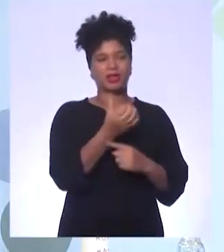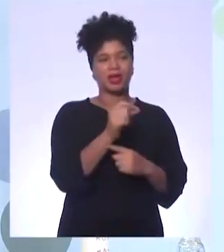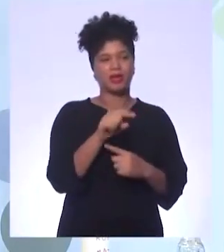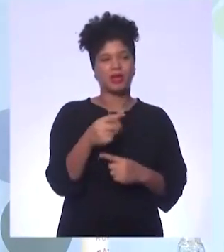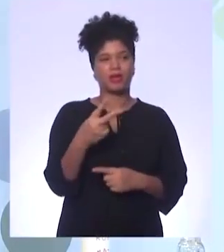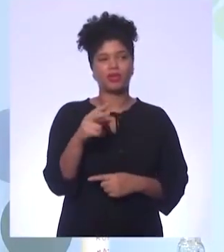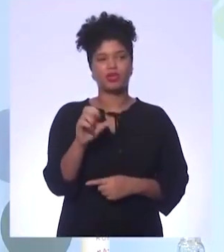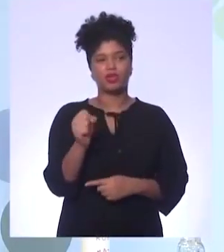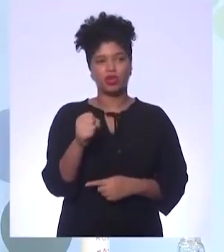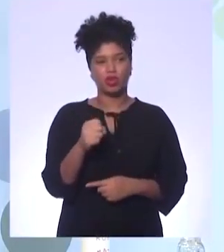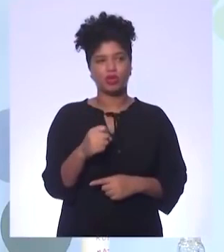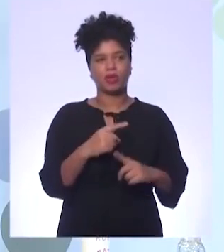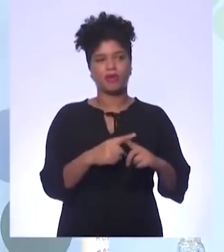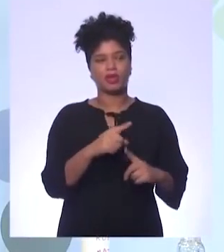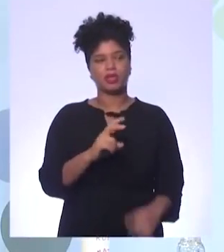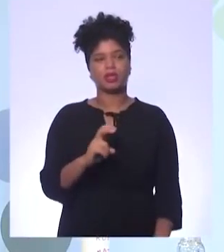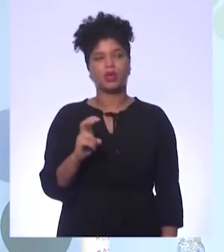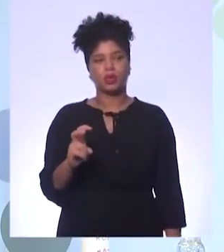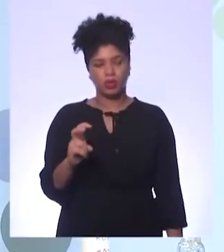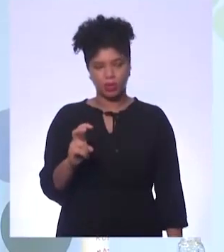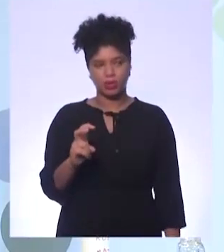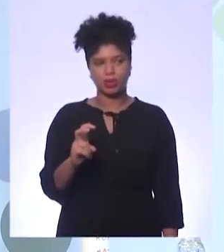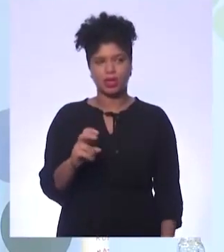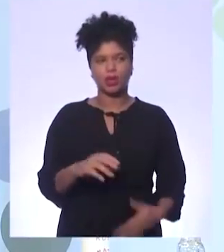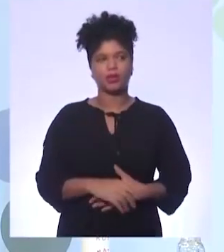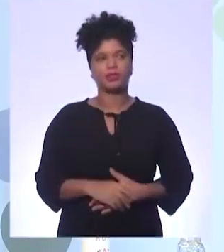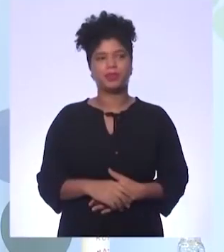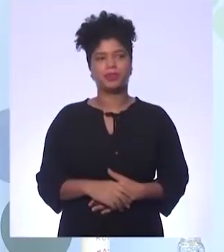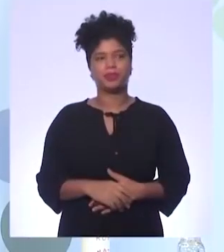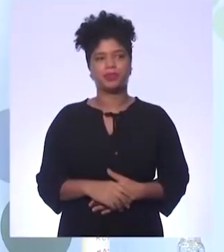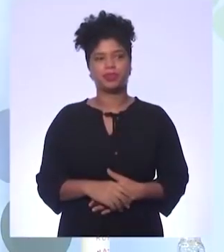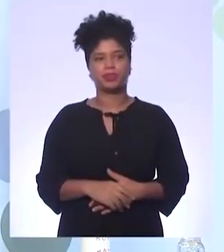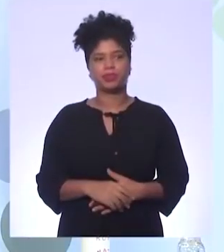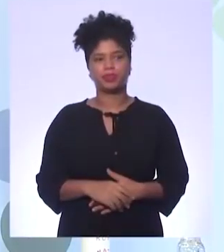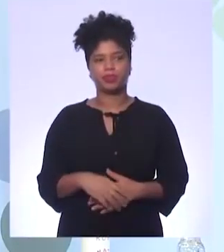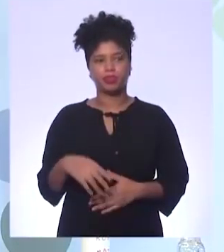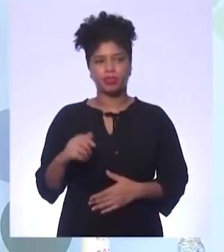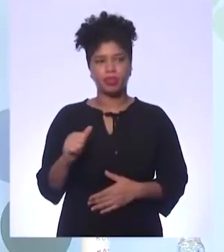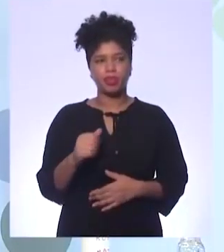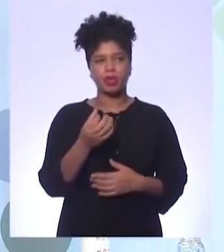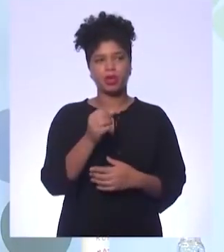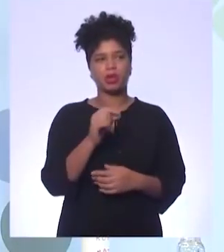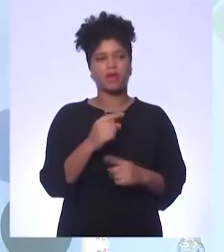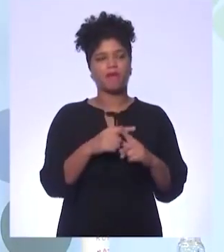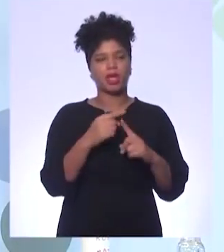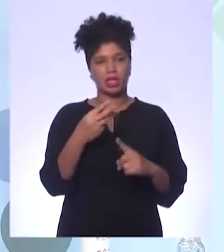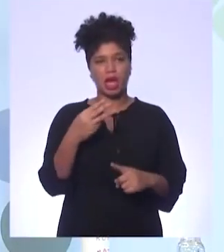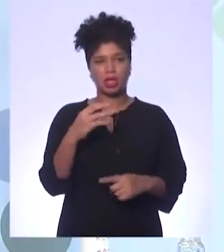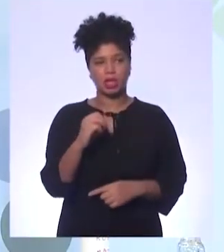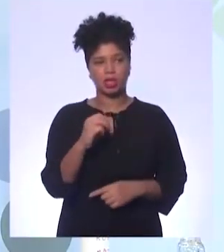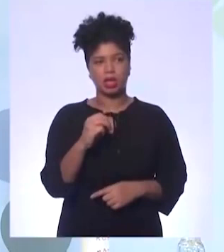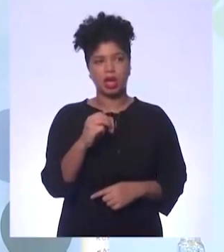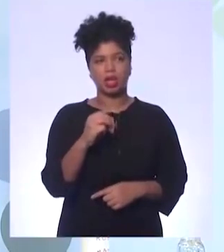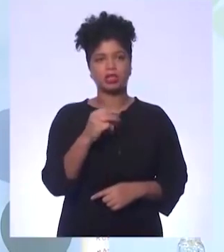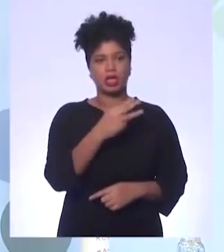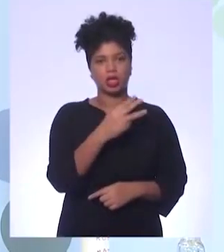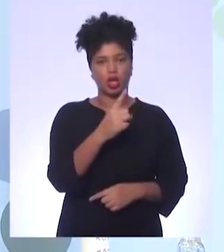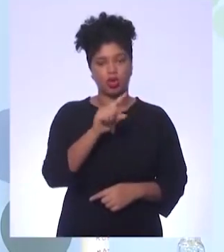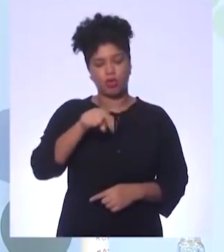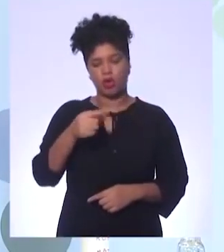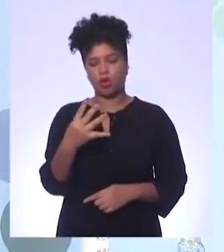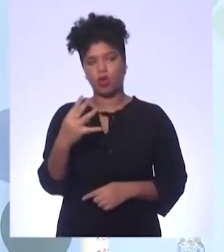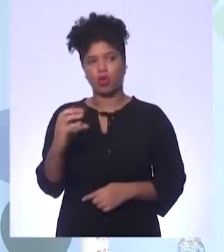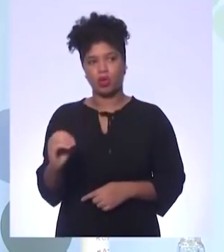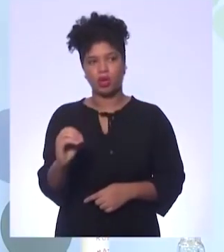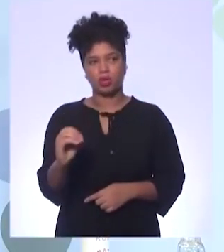vão 4. 5 vezes 2, 10, com mais 4, 14, vai 1. E 5 vezes 6, 30, com mais 1, 31. Mais um zerinho aqui